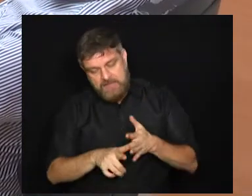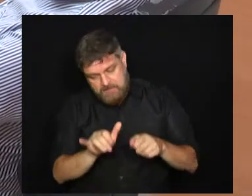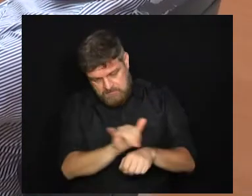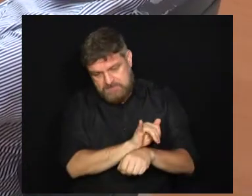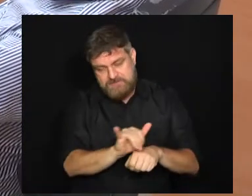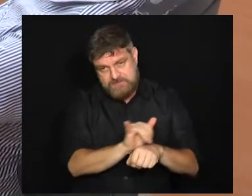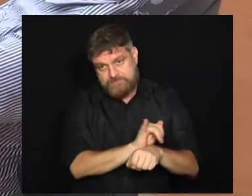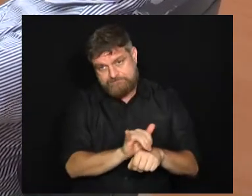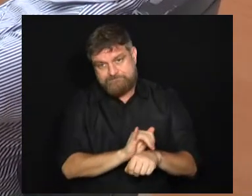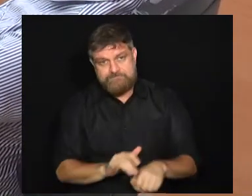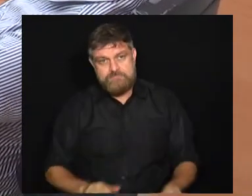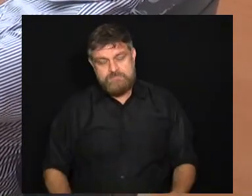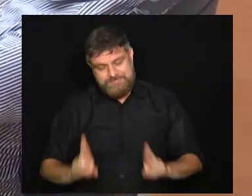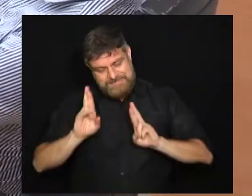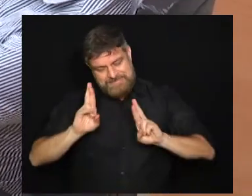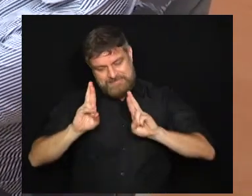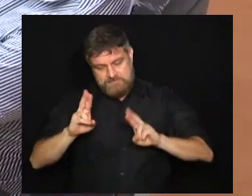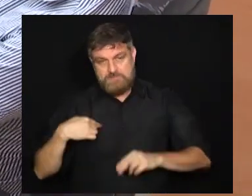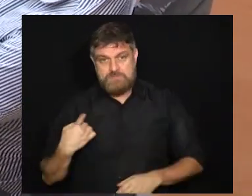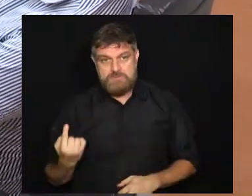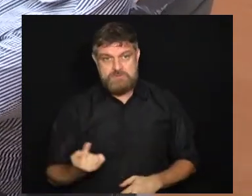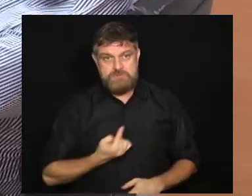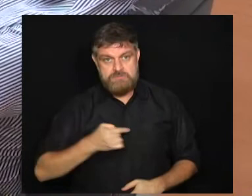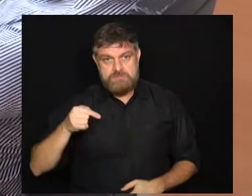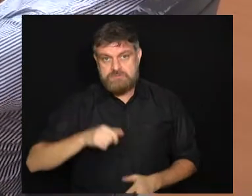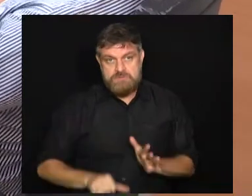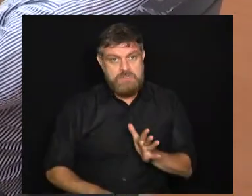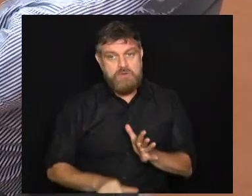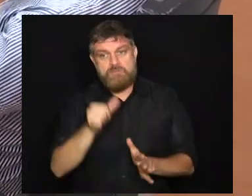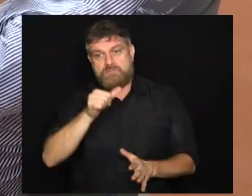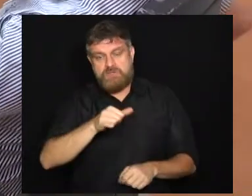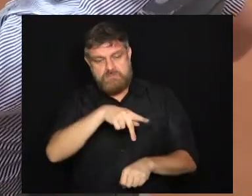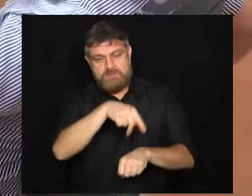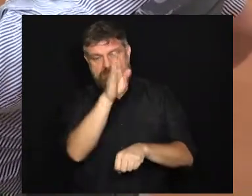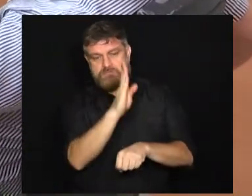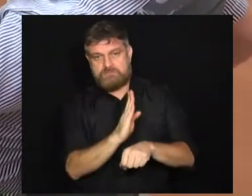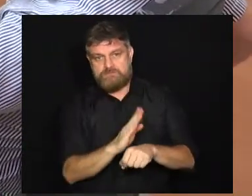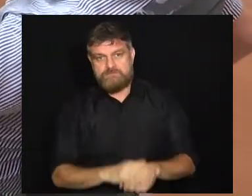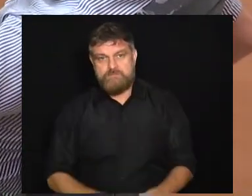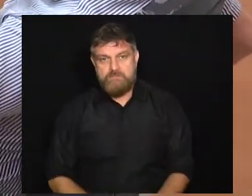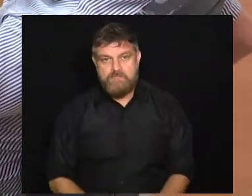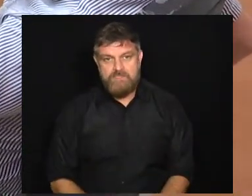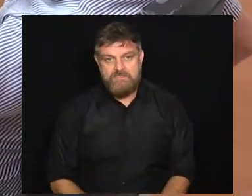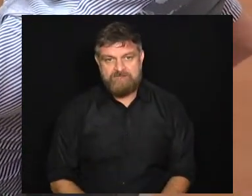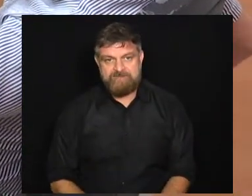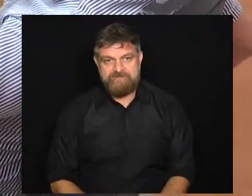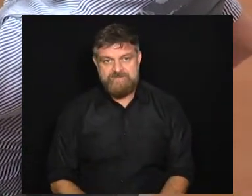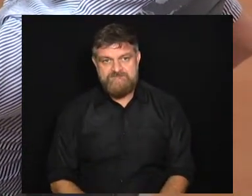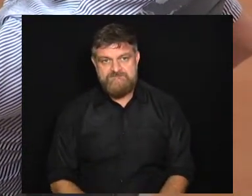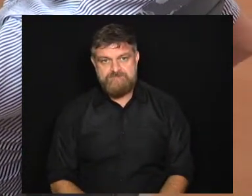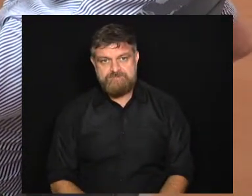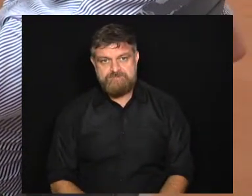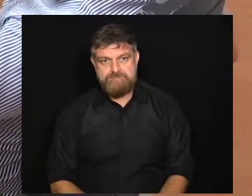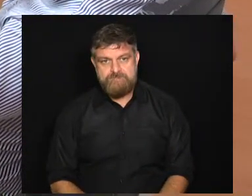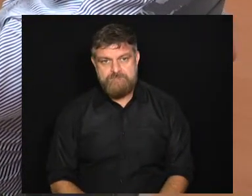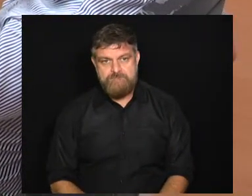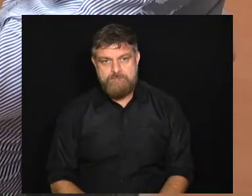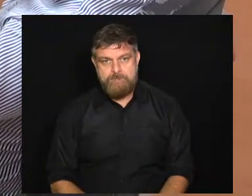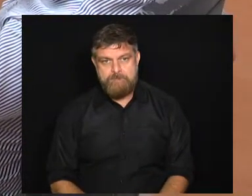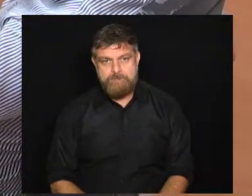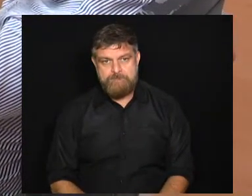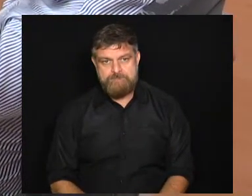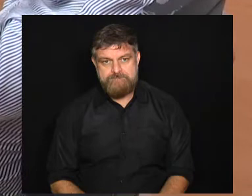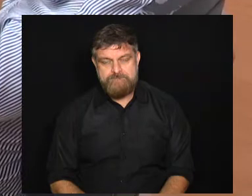Exatamente. Esperamos que nós não sejamos o primeiro do Brasil. Não tem razão para achar que vai ser, né? Pelo amor de Deus. Tá bom. Bem, acho